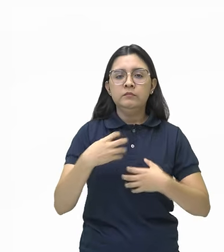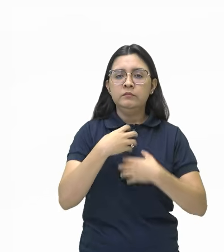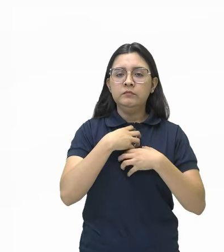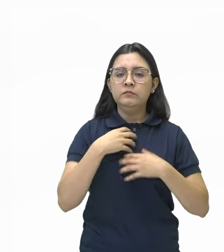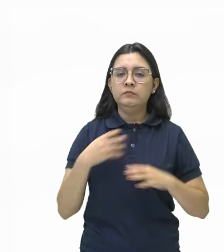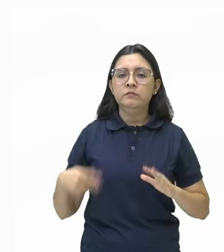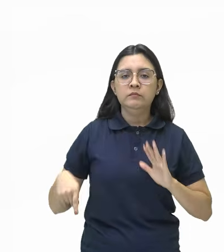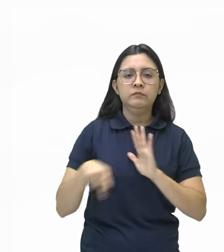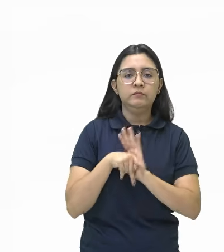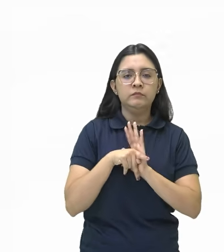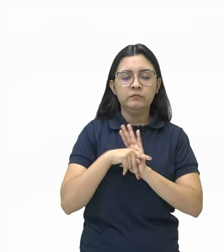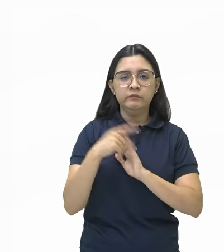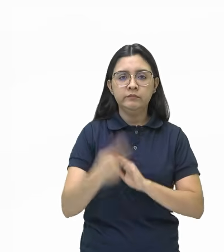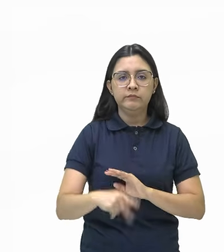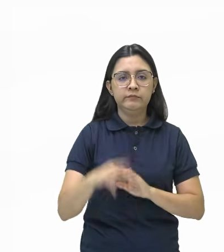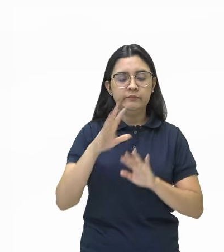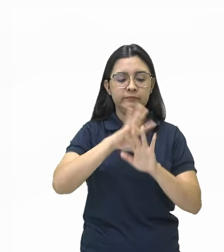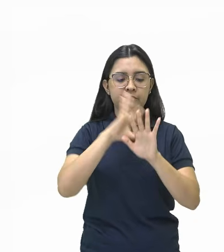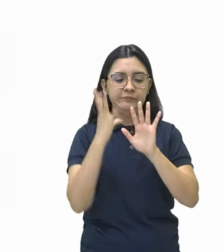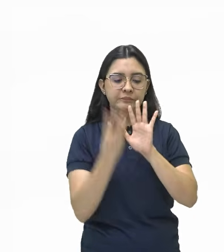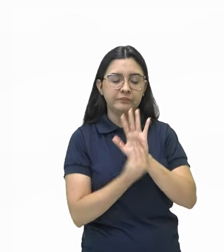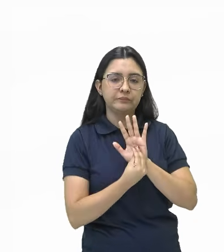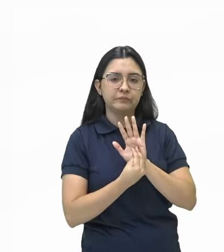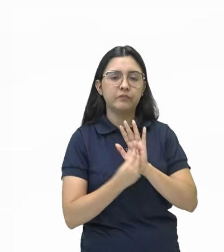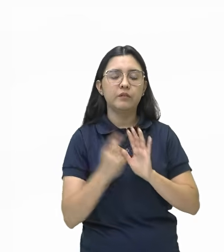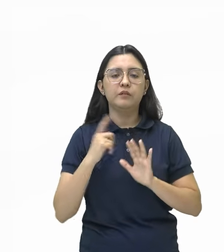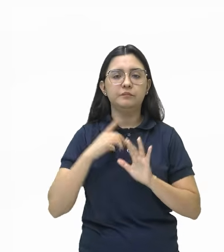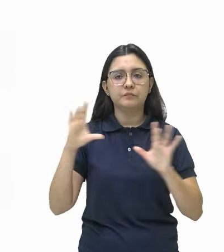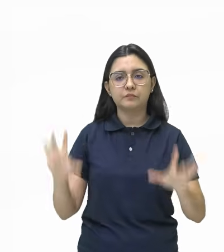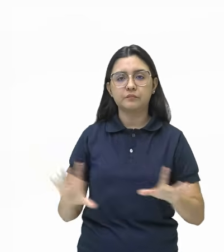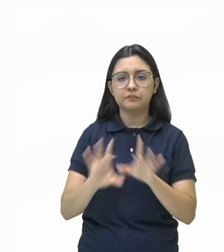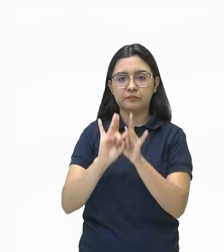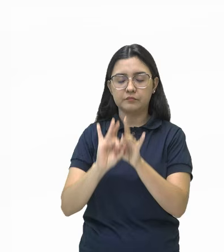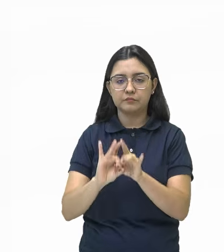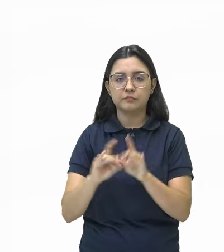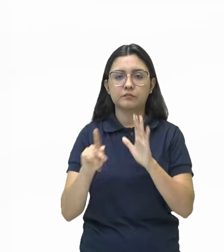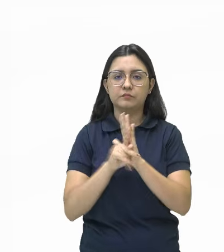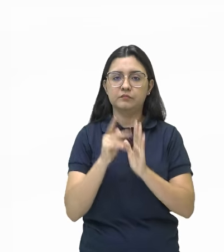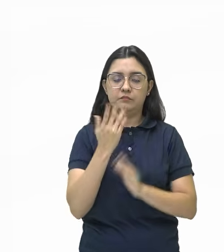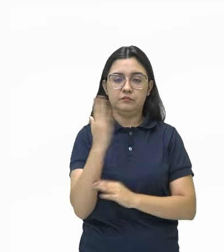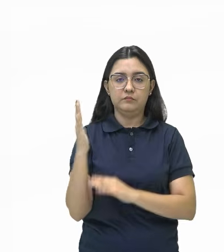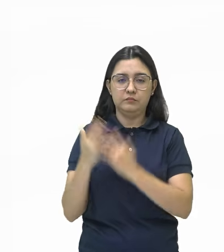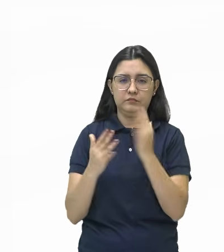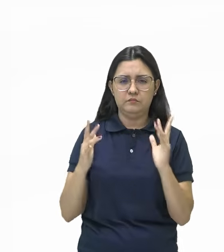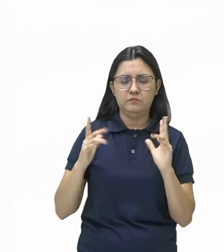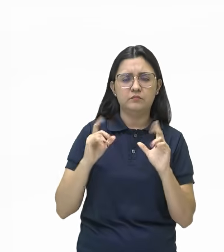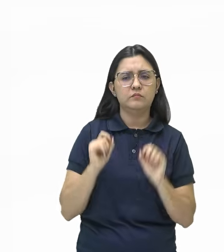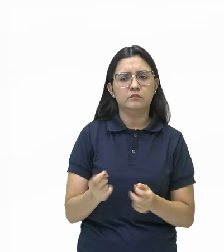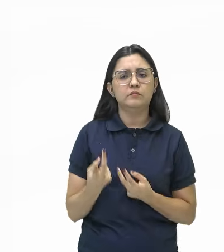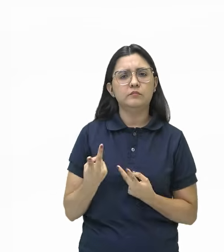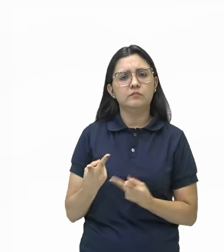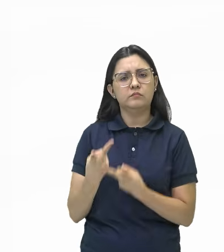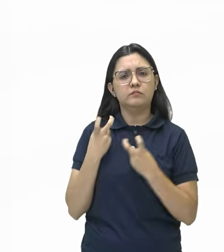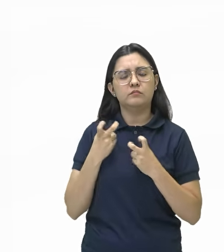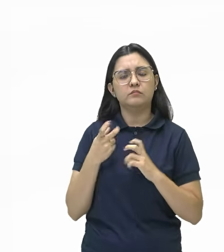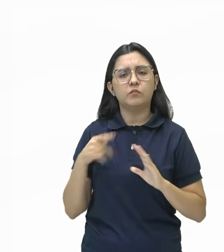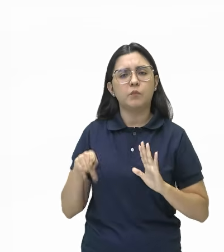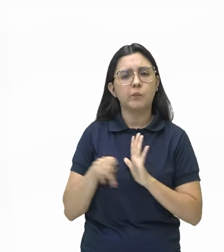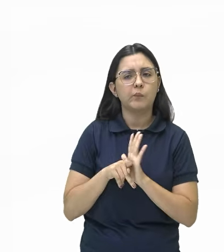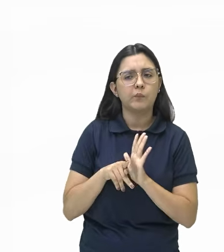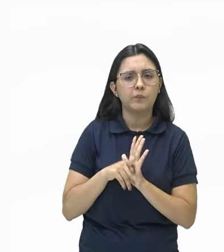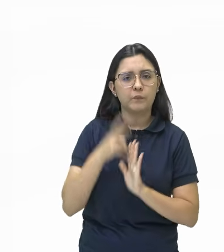pertencimento amazônico tem essa conexão com a natureza. Se identifica com a